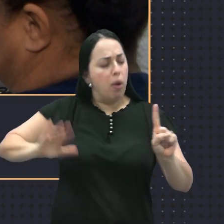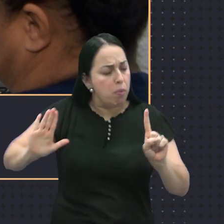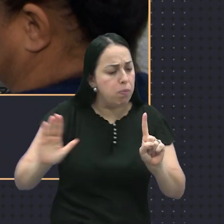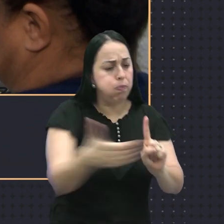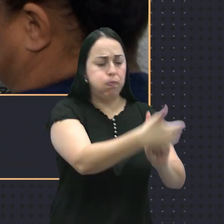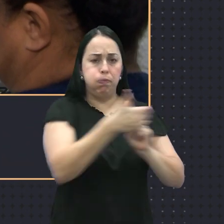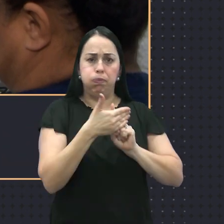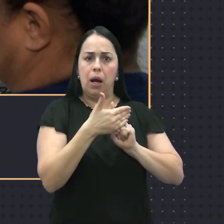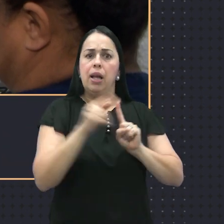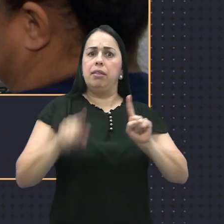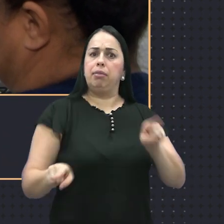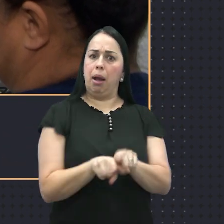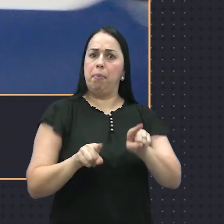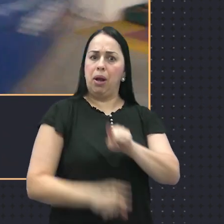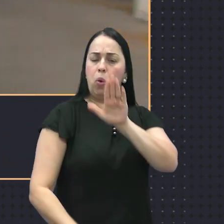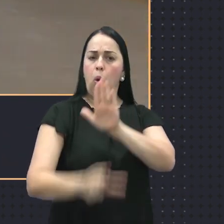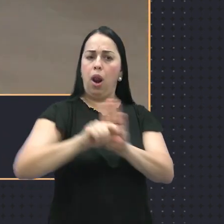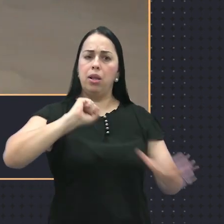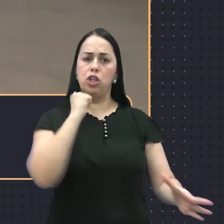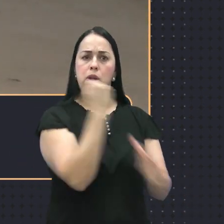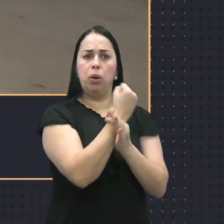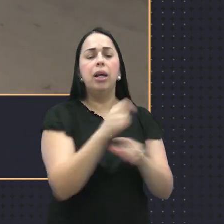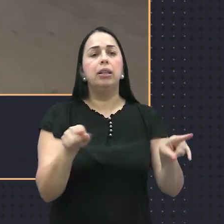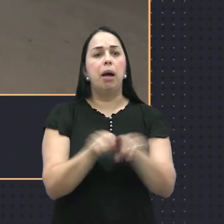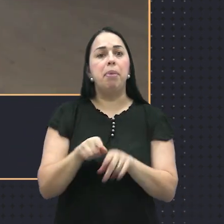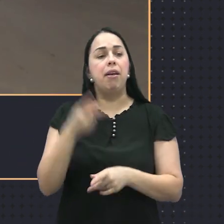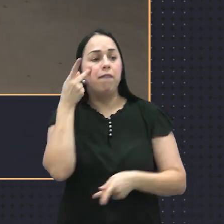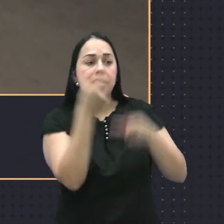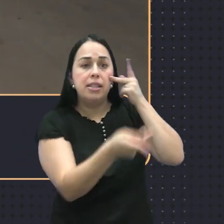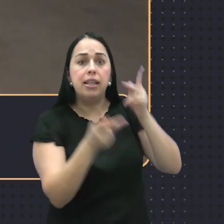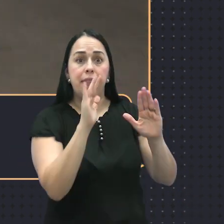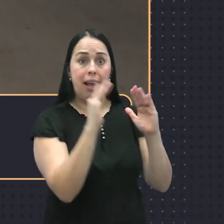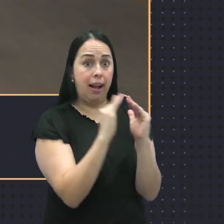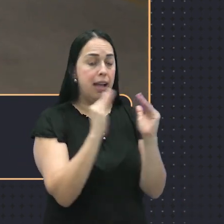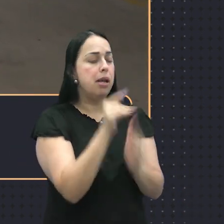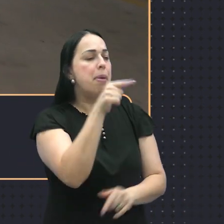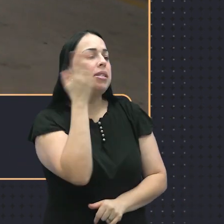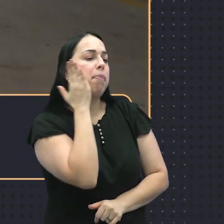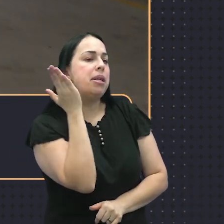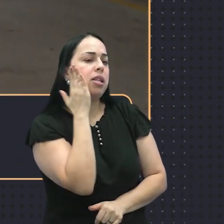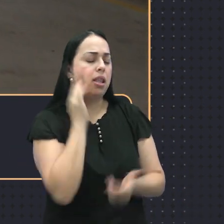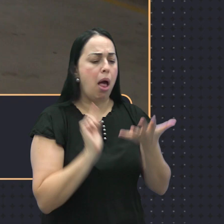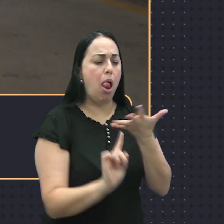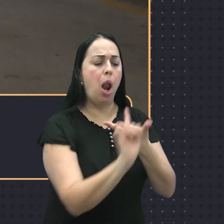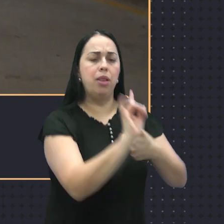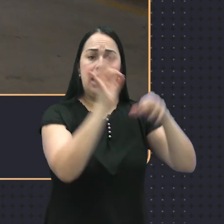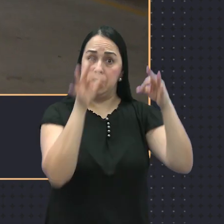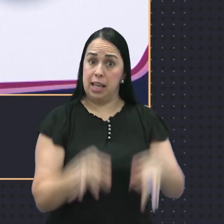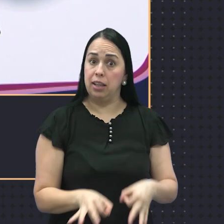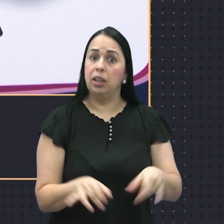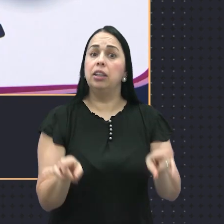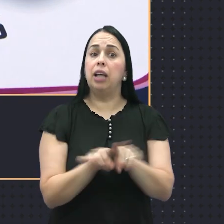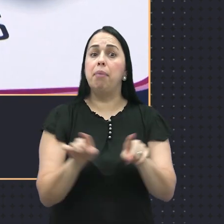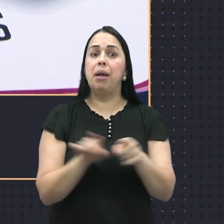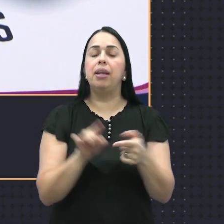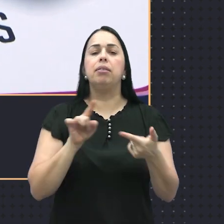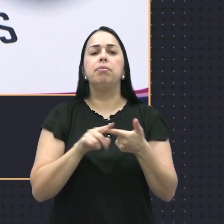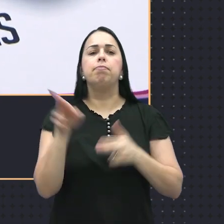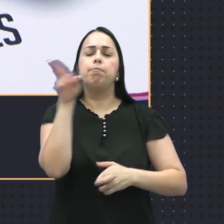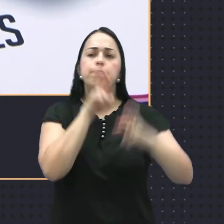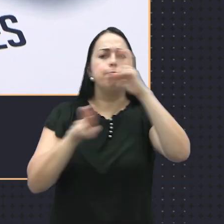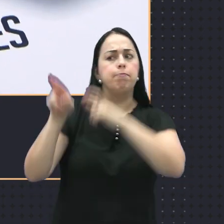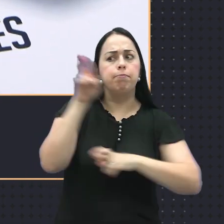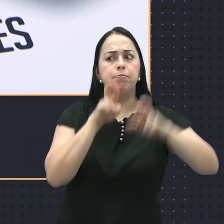medidas protetivas judiciais. O programa oferece visitas regulares para verificar o cumprimento dessas medidas, além do